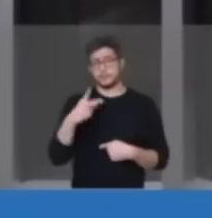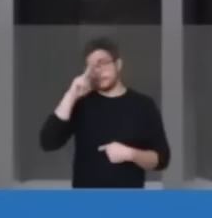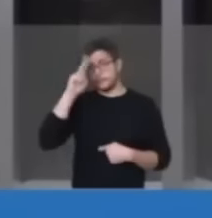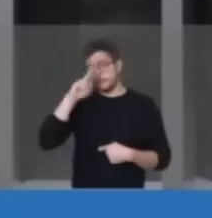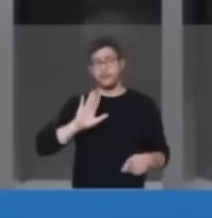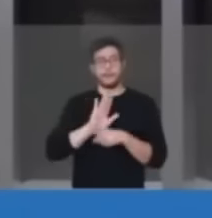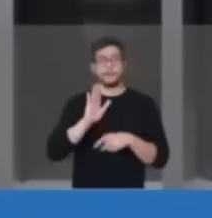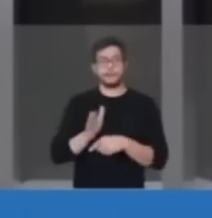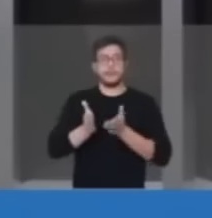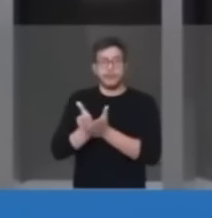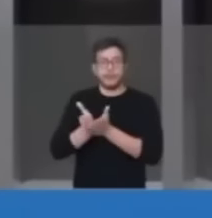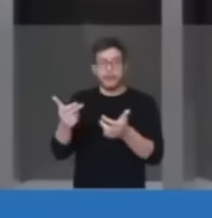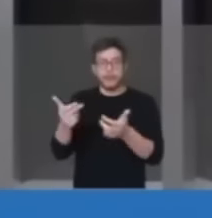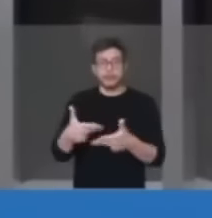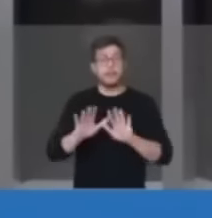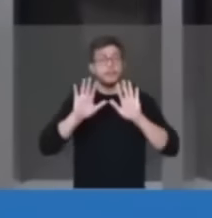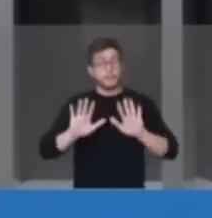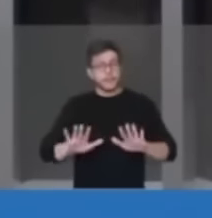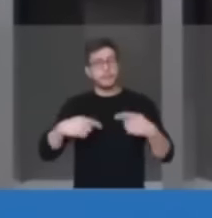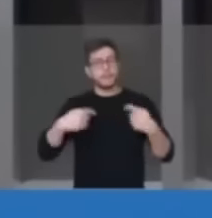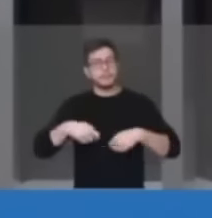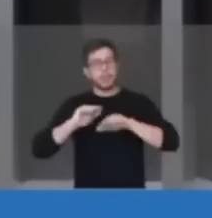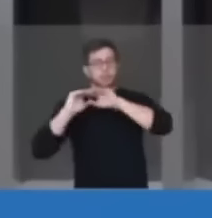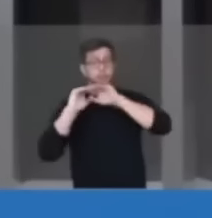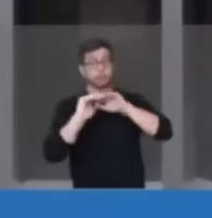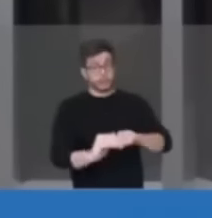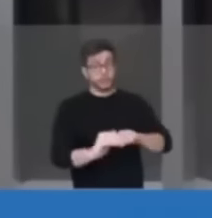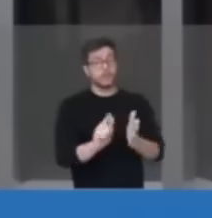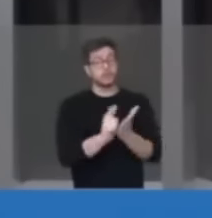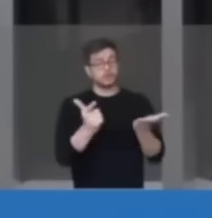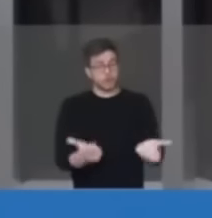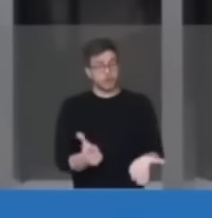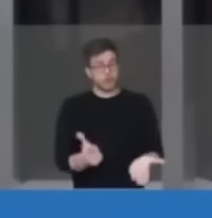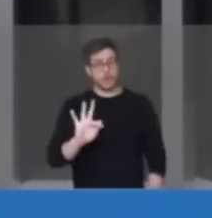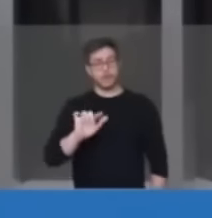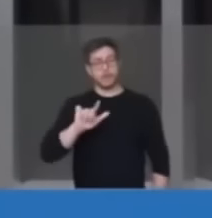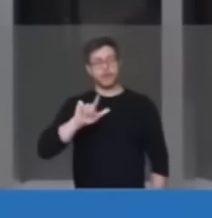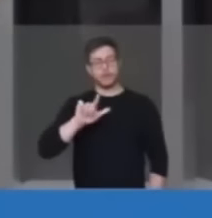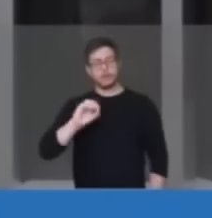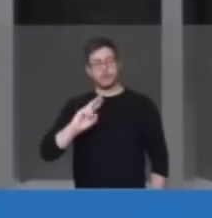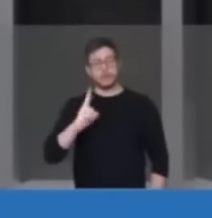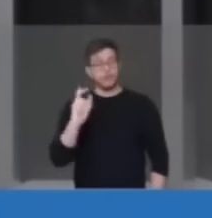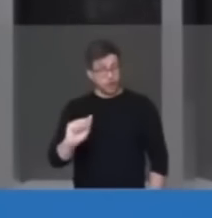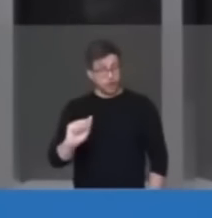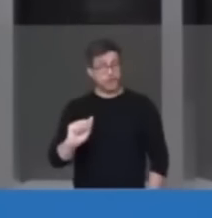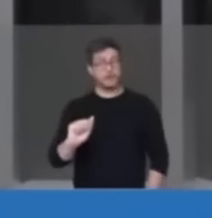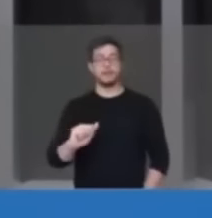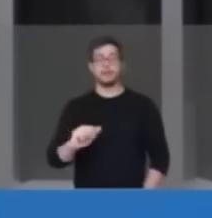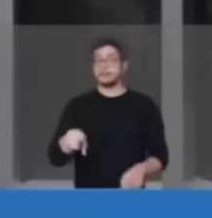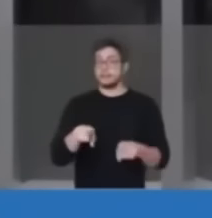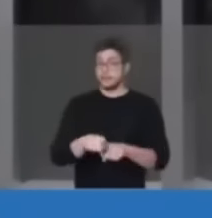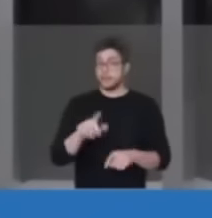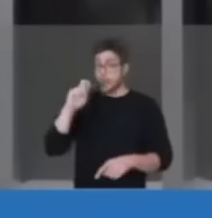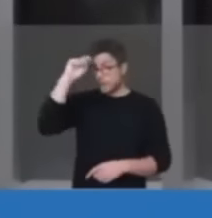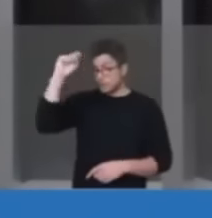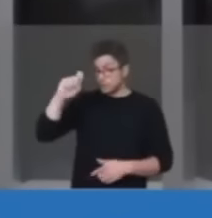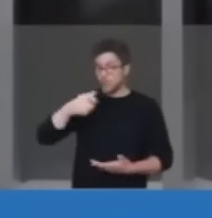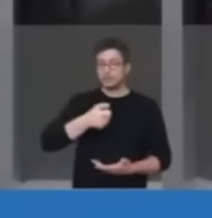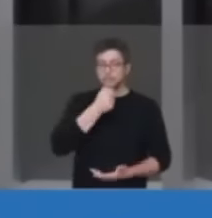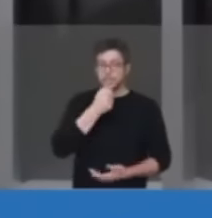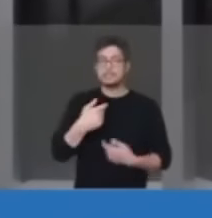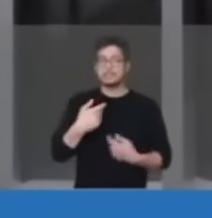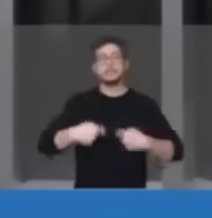preciso reagir a ISO dizer pr pra Folha de São Paulo o seu editorialista que se informe segundo respeite essas estatais e faça com que de